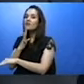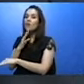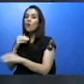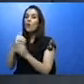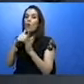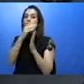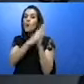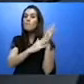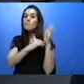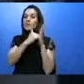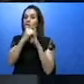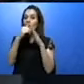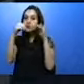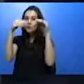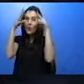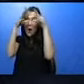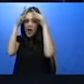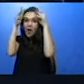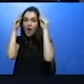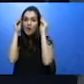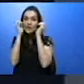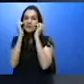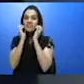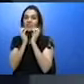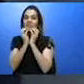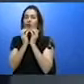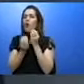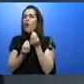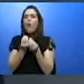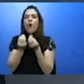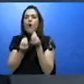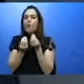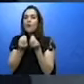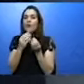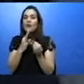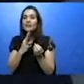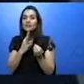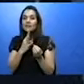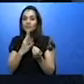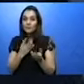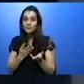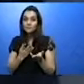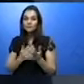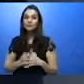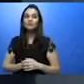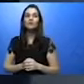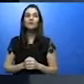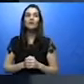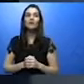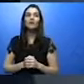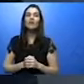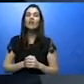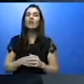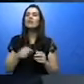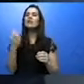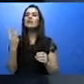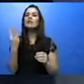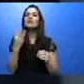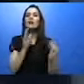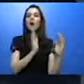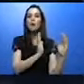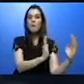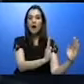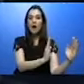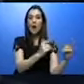que vocês acham que ela conheceu? A terceira parte do texto, por que Mona